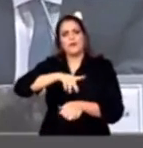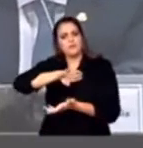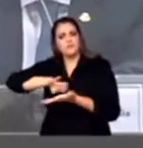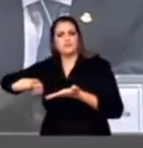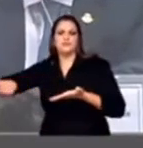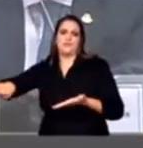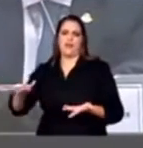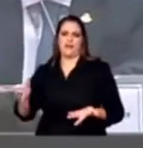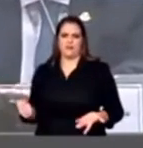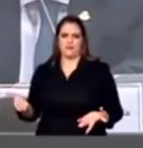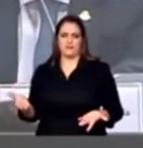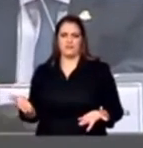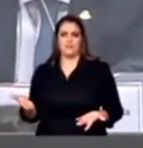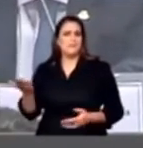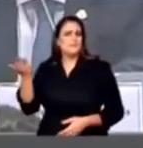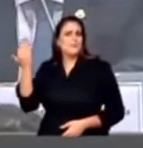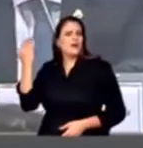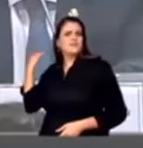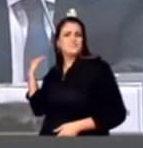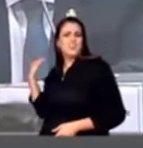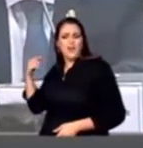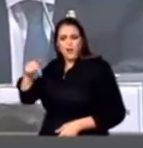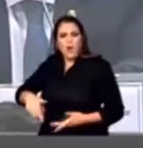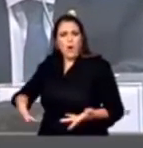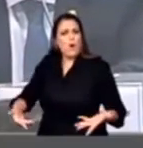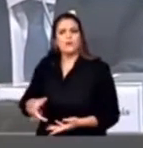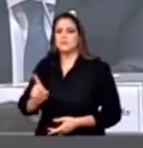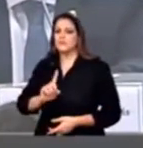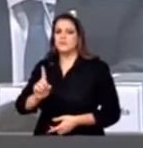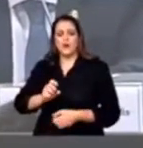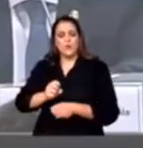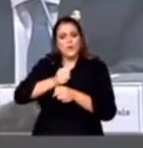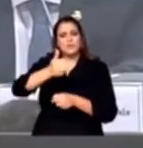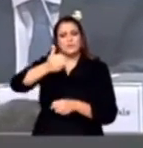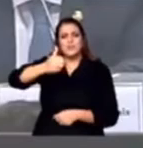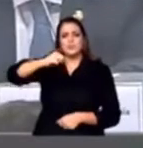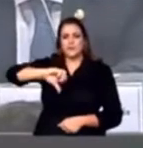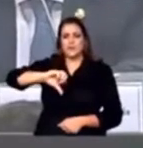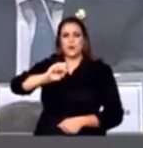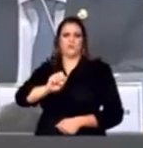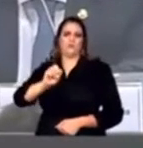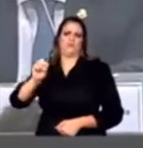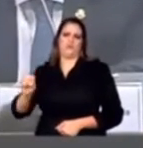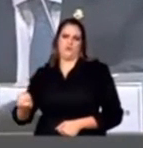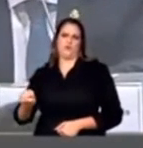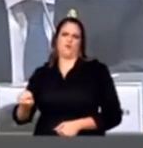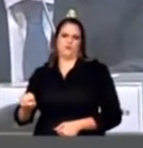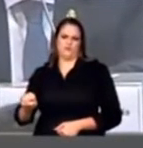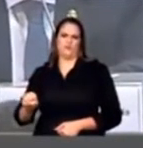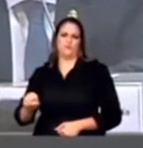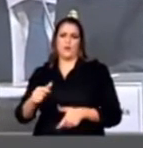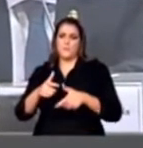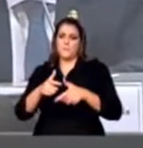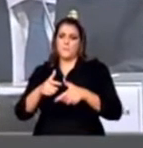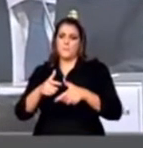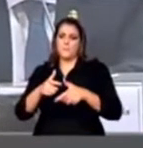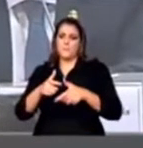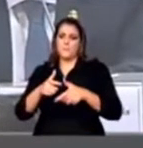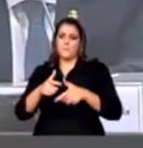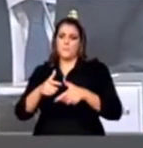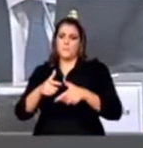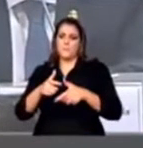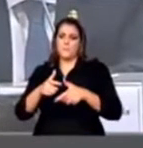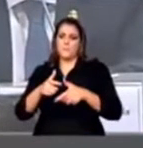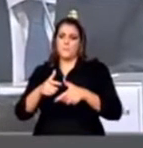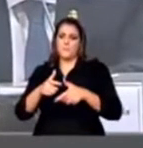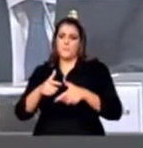do atual Congresso. Foi tomado lá atrás, em 1988, pelo voto da maioria absoluta, aquela época, dos